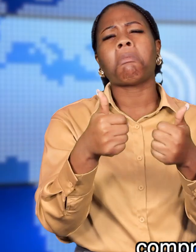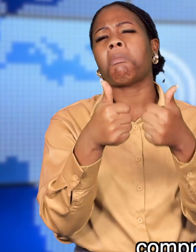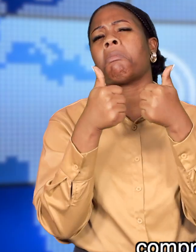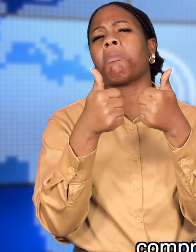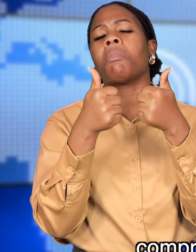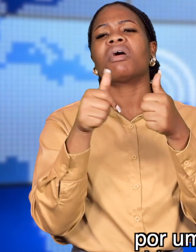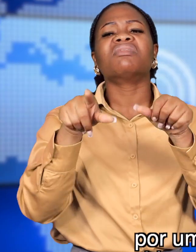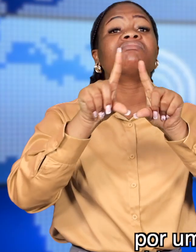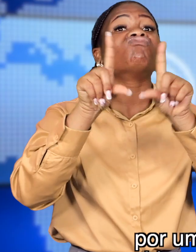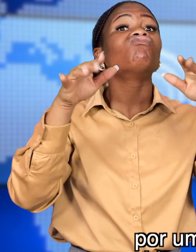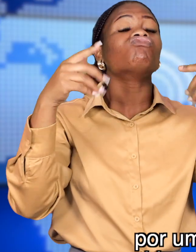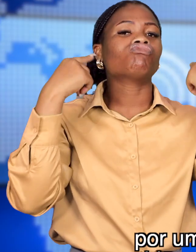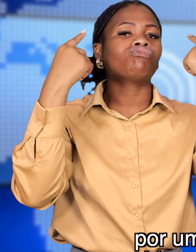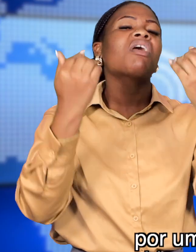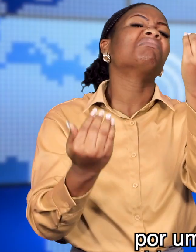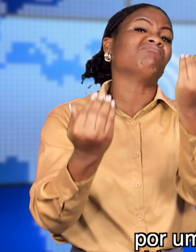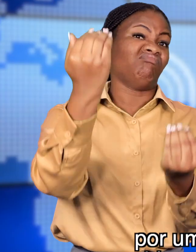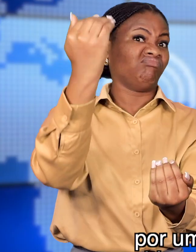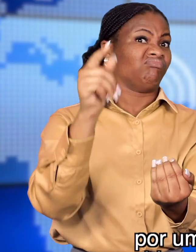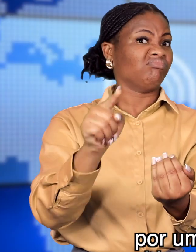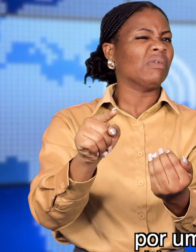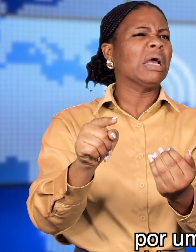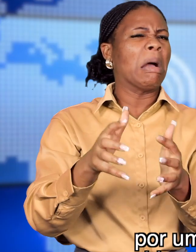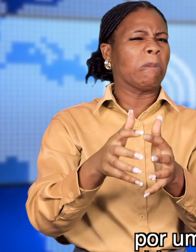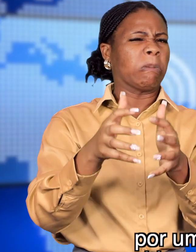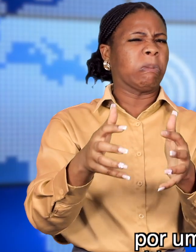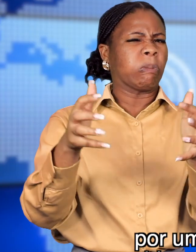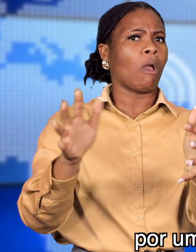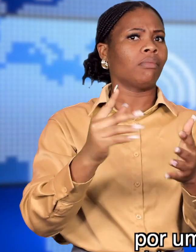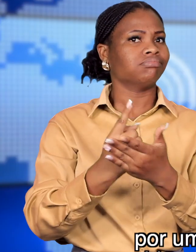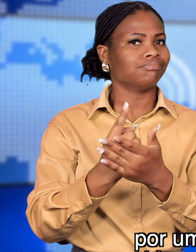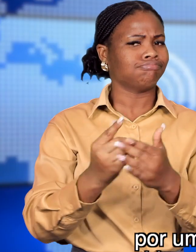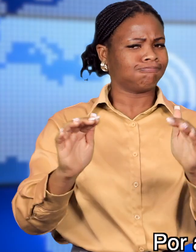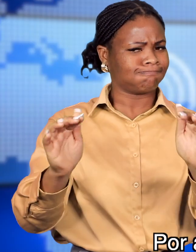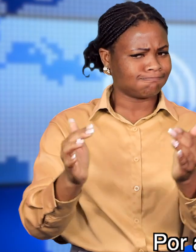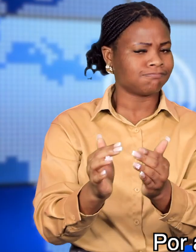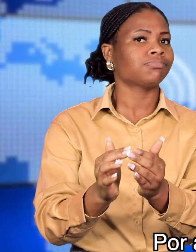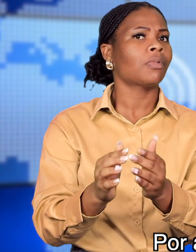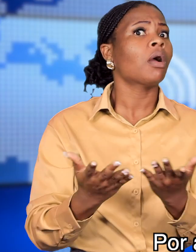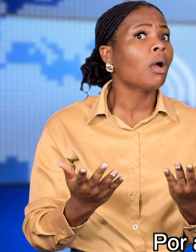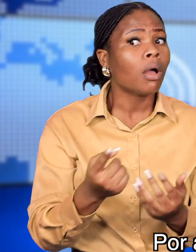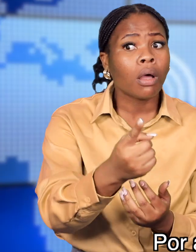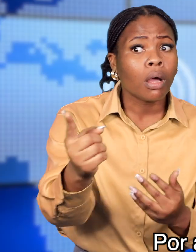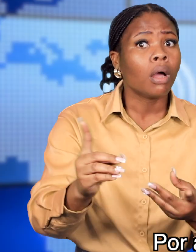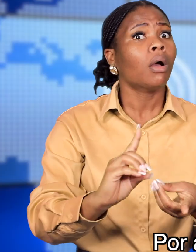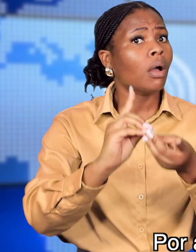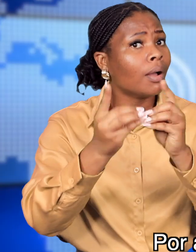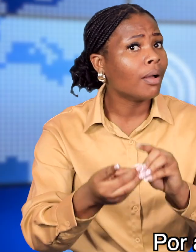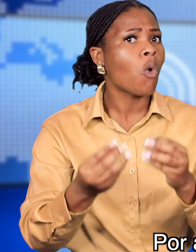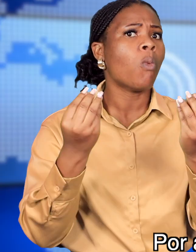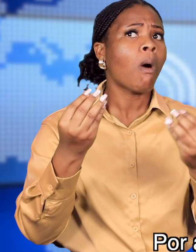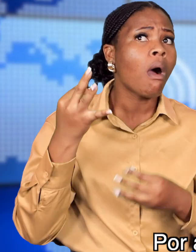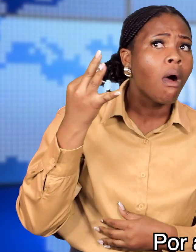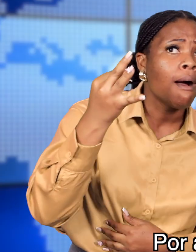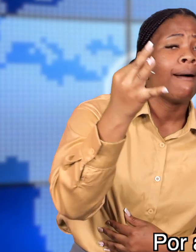uniões prematuras por um futuro melhor e por uma vida saudável dos adolescentes. Por agora,